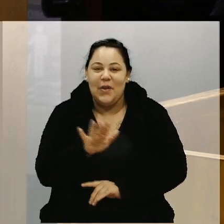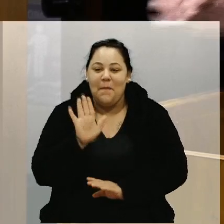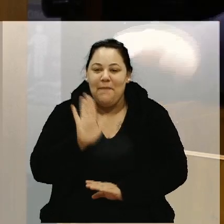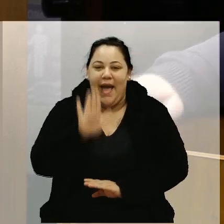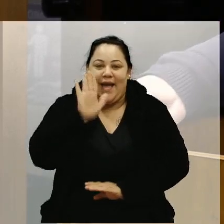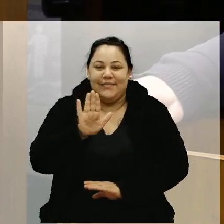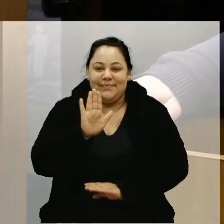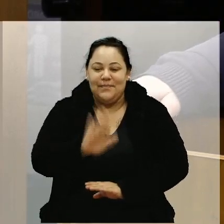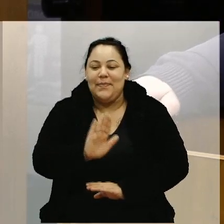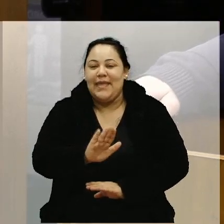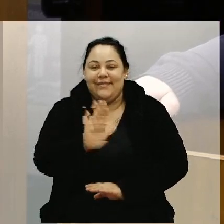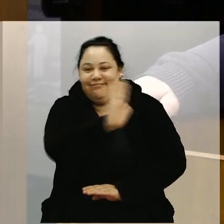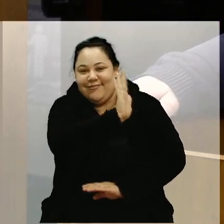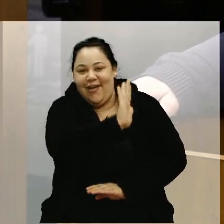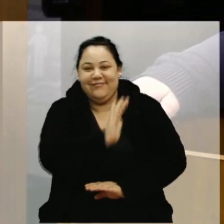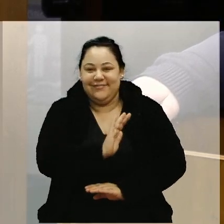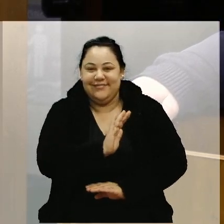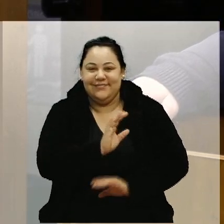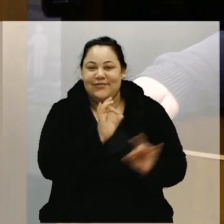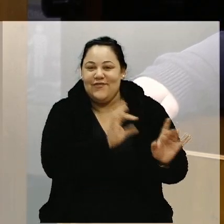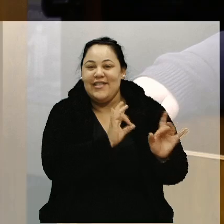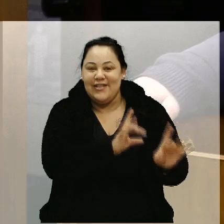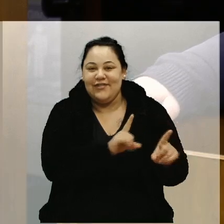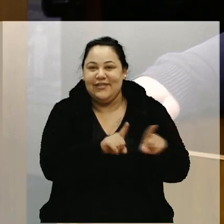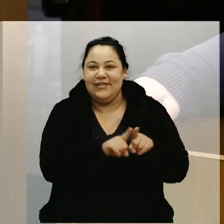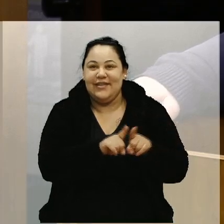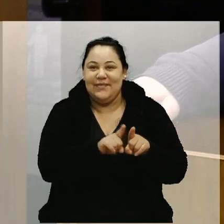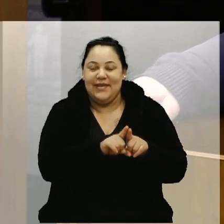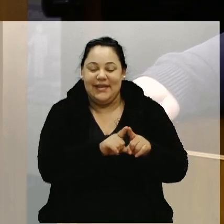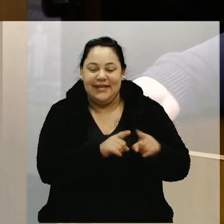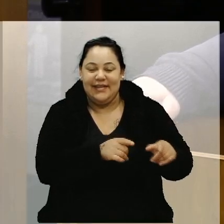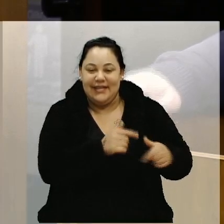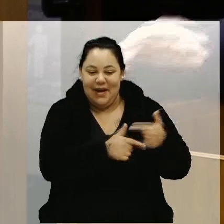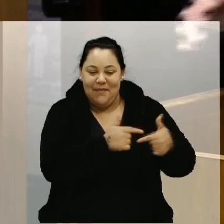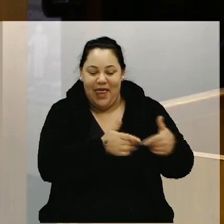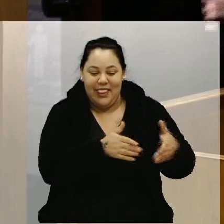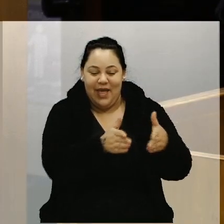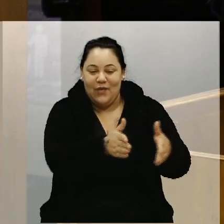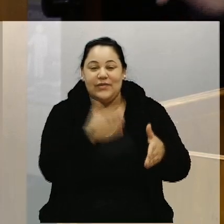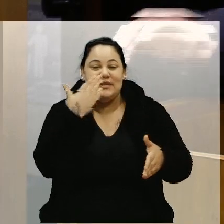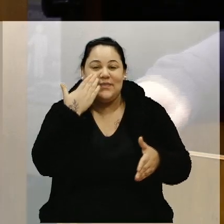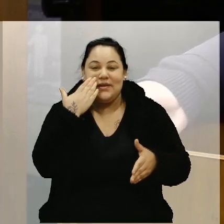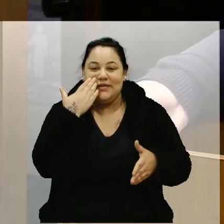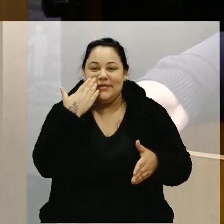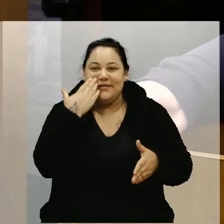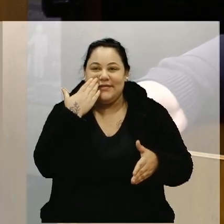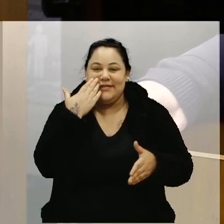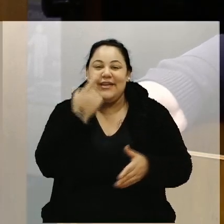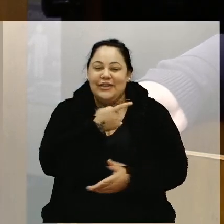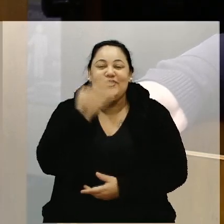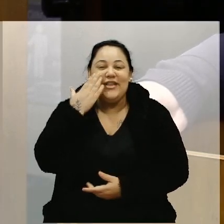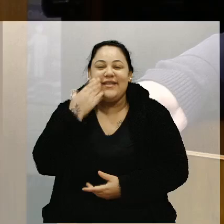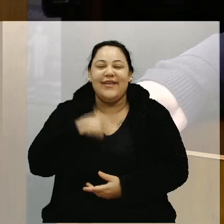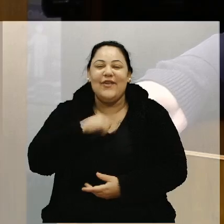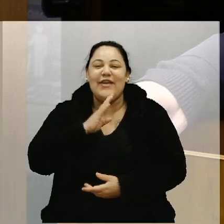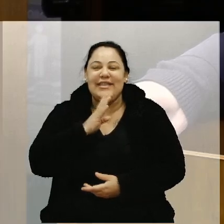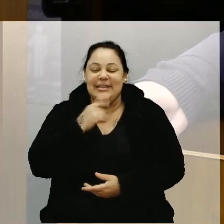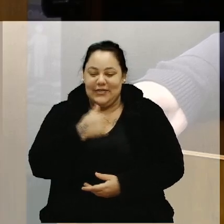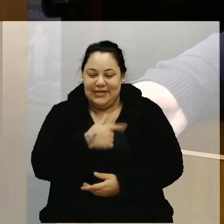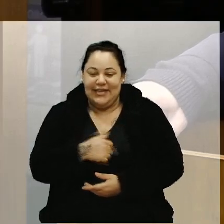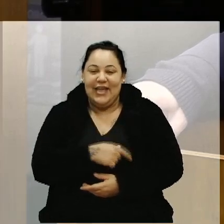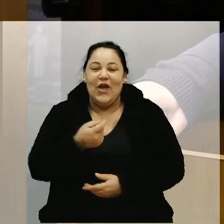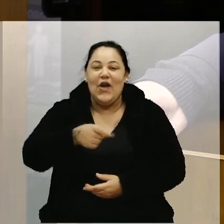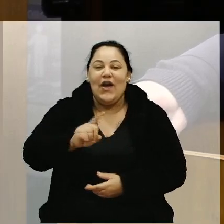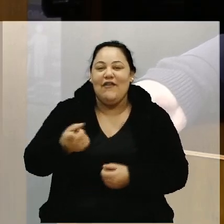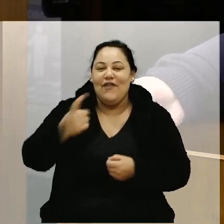e um tchau pro vendedor de beira de estrada, sabendo lá vai o professor Zanquim, e na volta ou na ida a